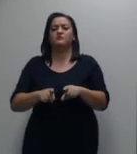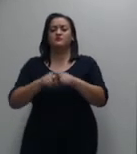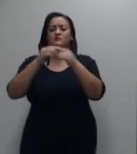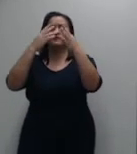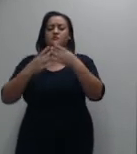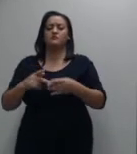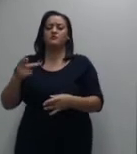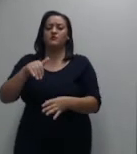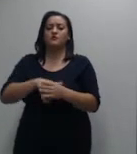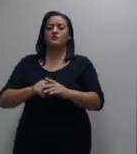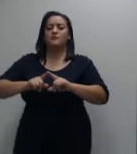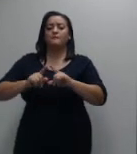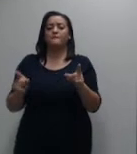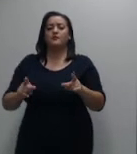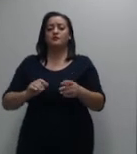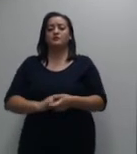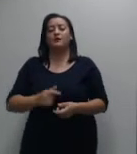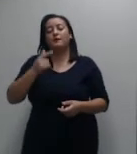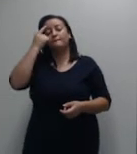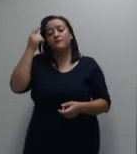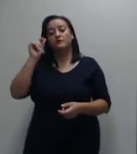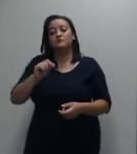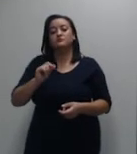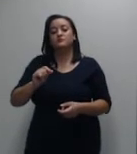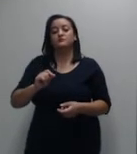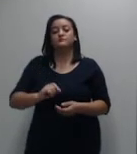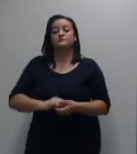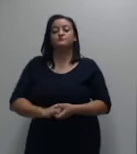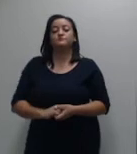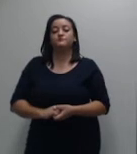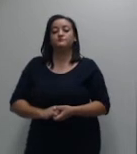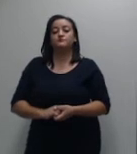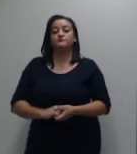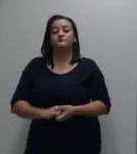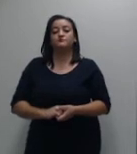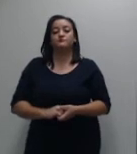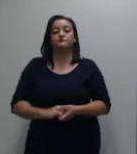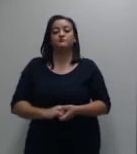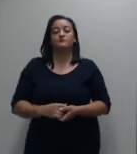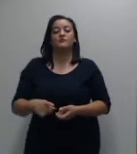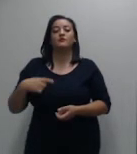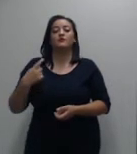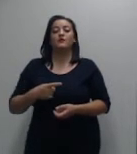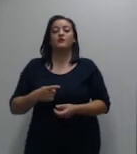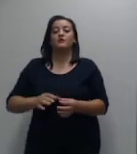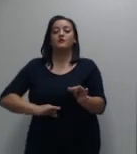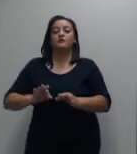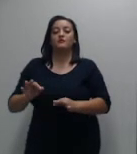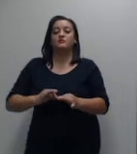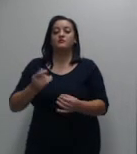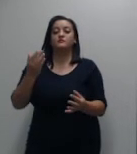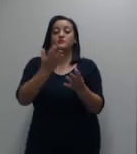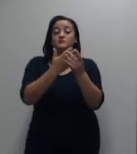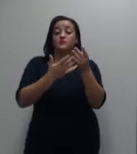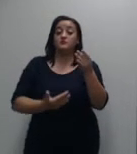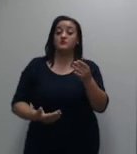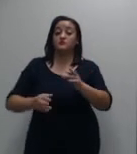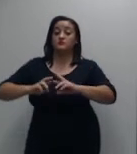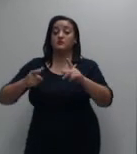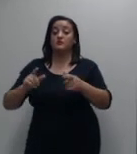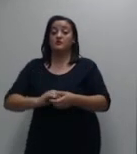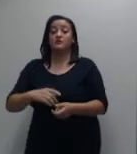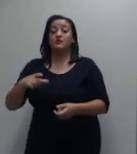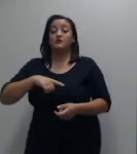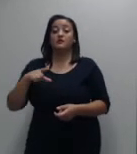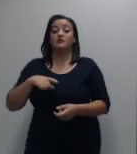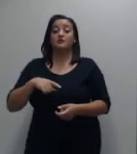Mas penso que é estão estando em sede de embargos de divergência entre os de